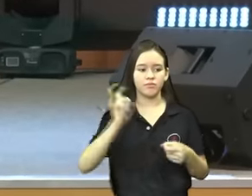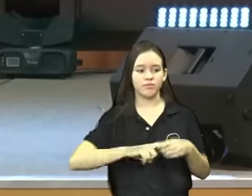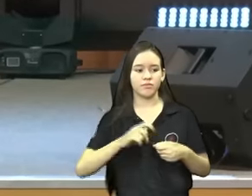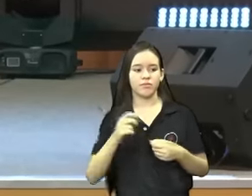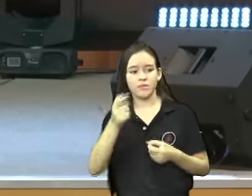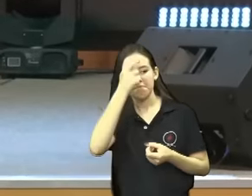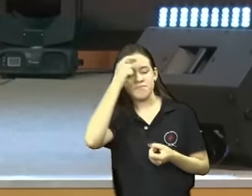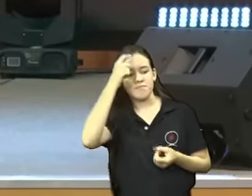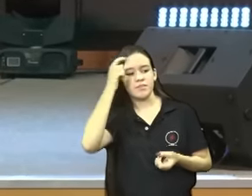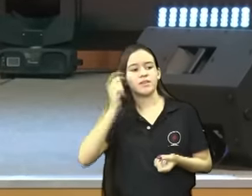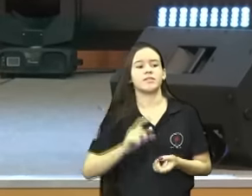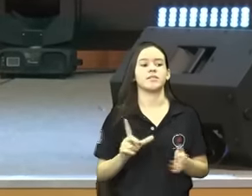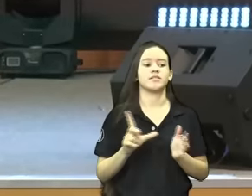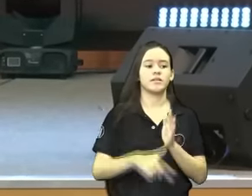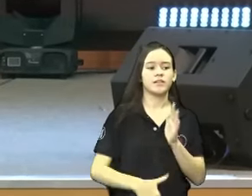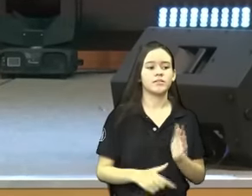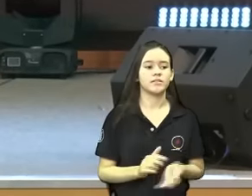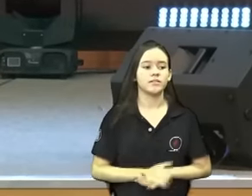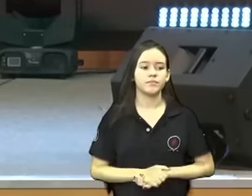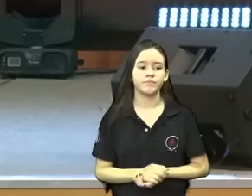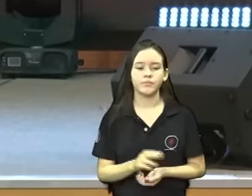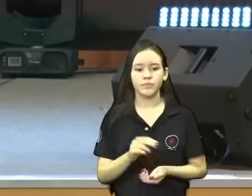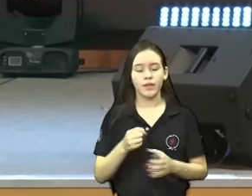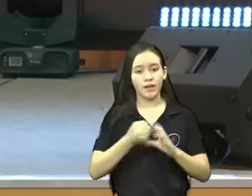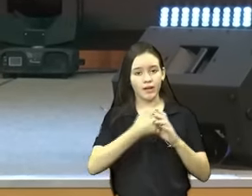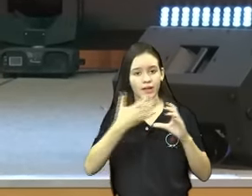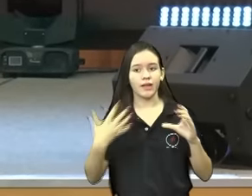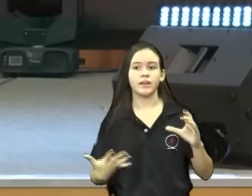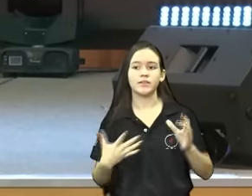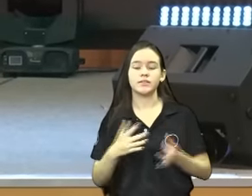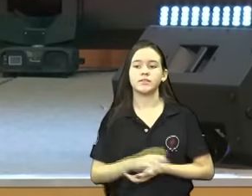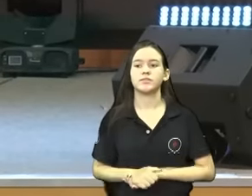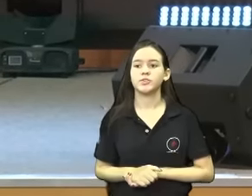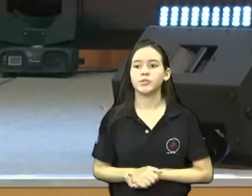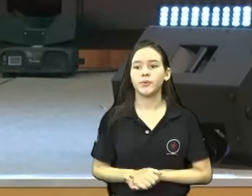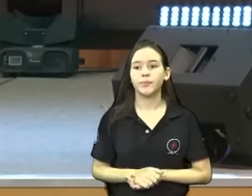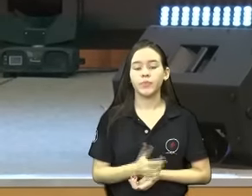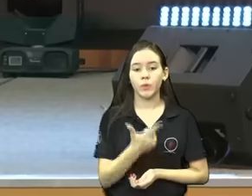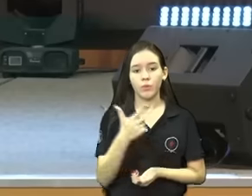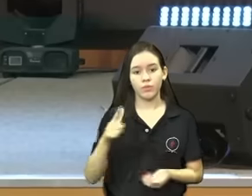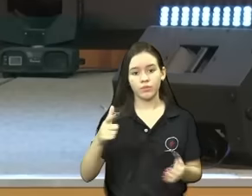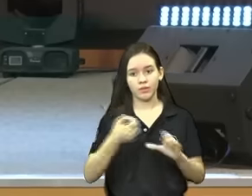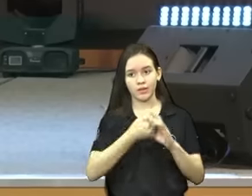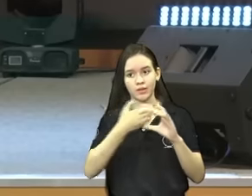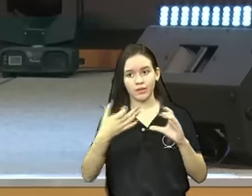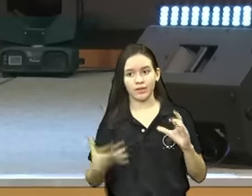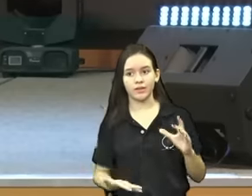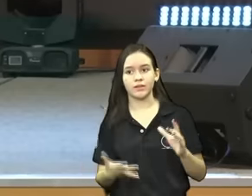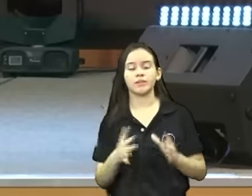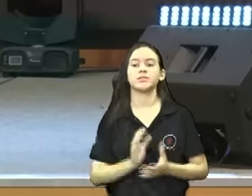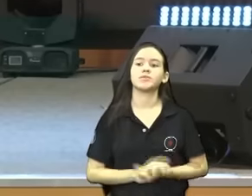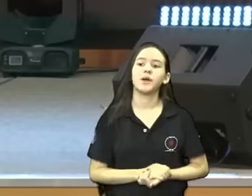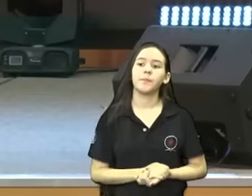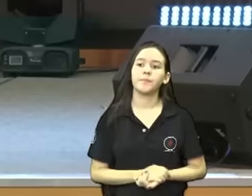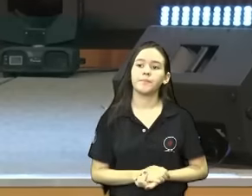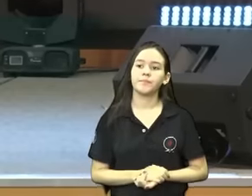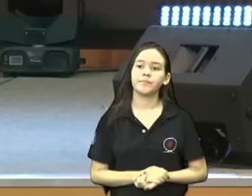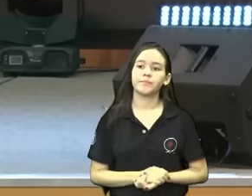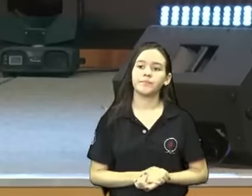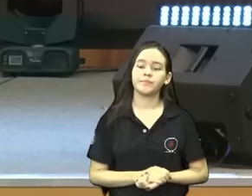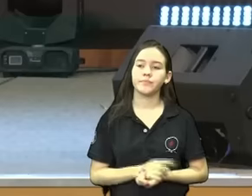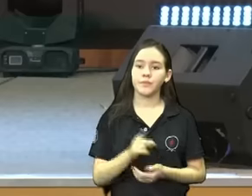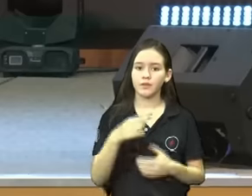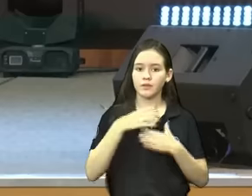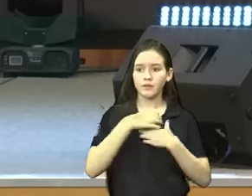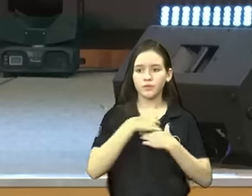é isso aqui é uma característica sabe uma outra coisa uma característica deste